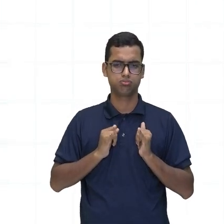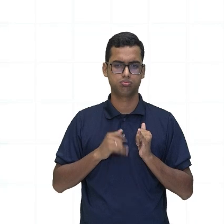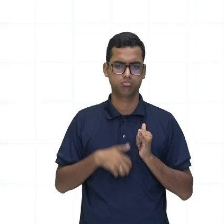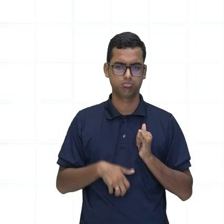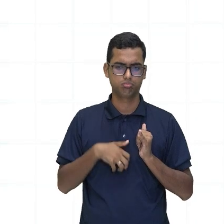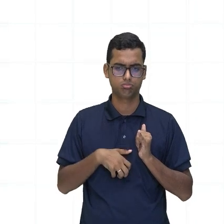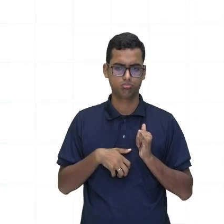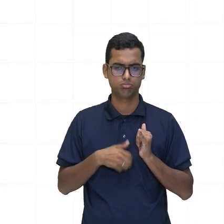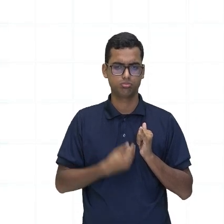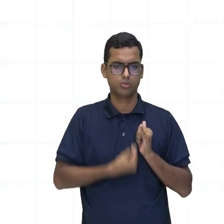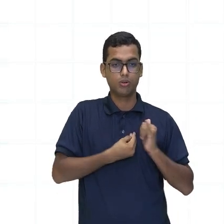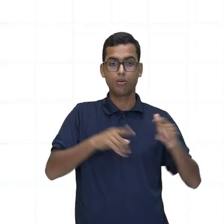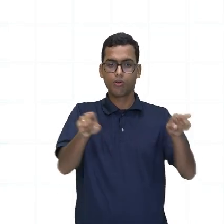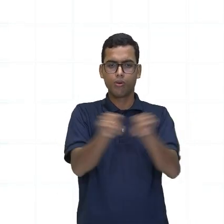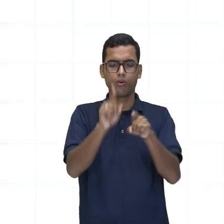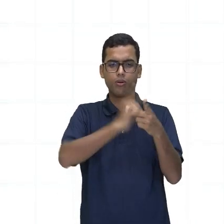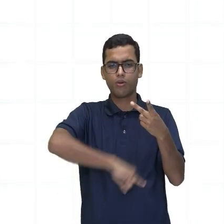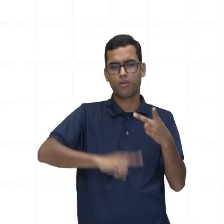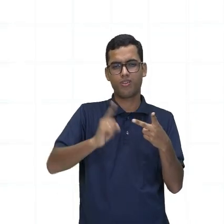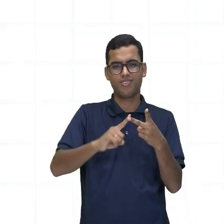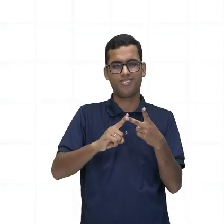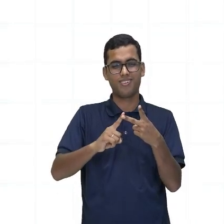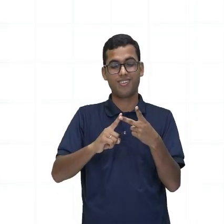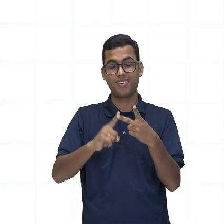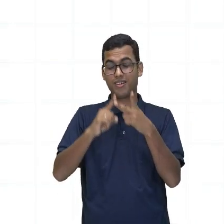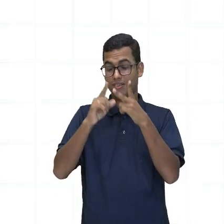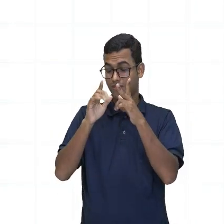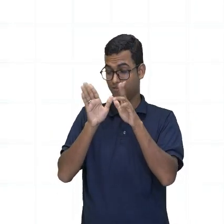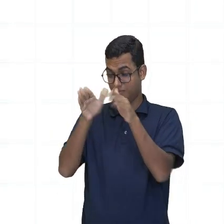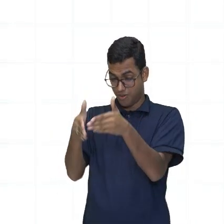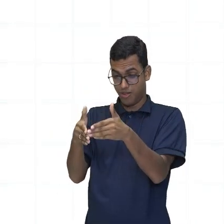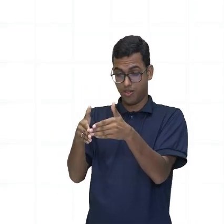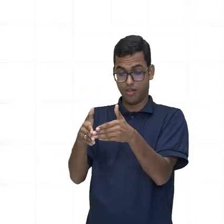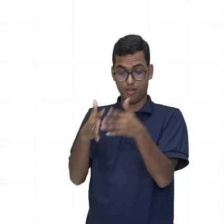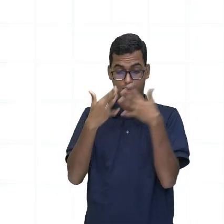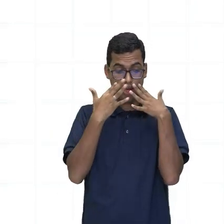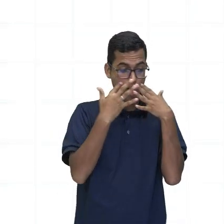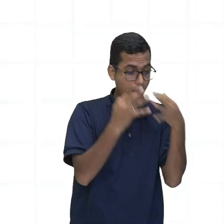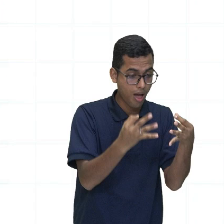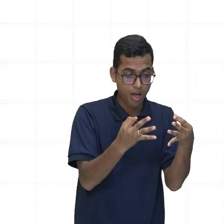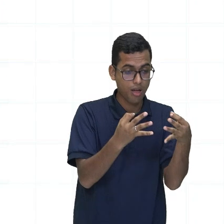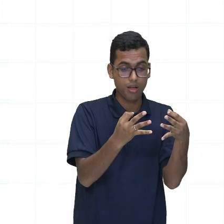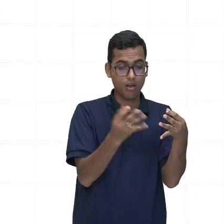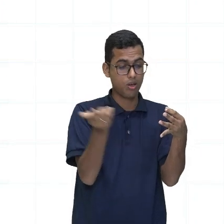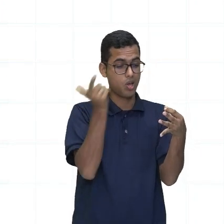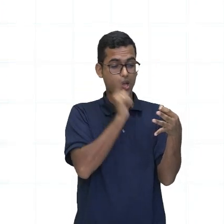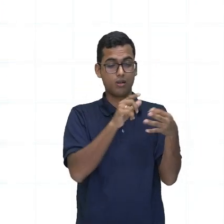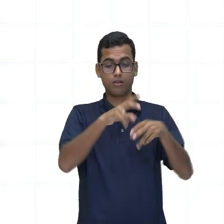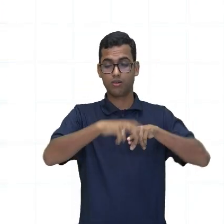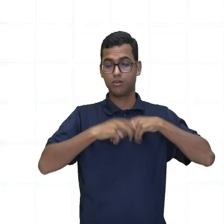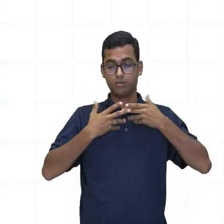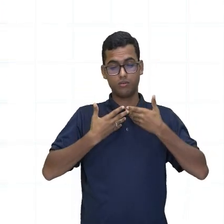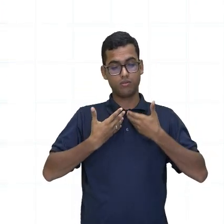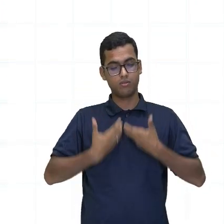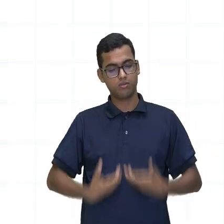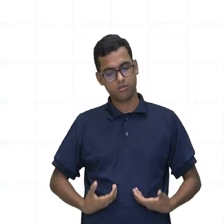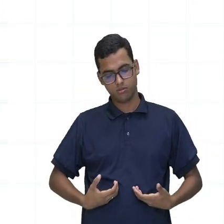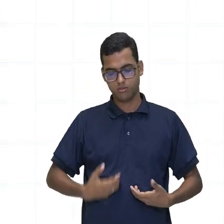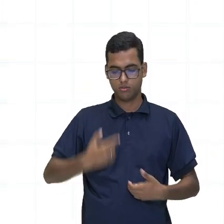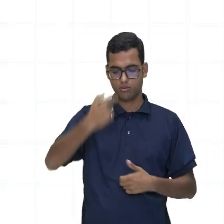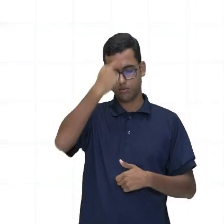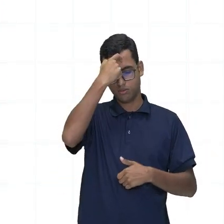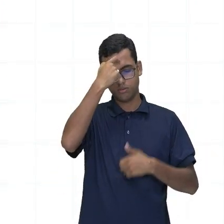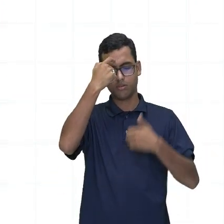certo? Dificuldade em focar em atividades, porque você cansa mesmo a sua vista, a sua